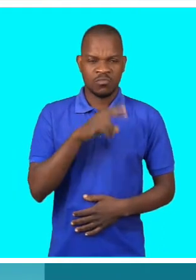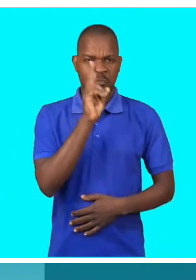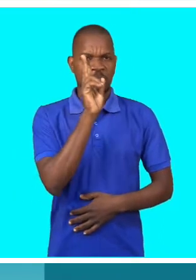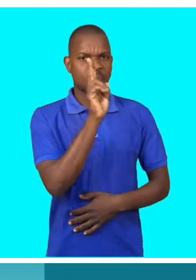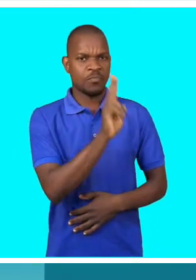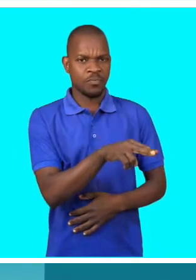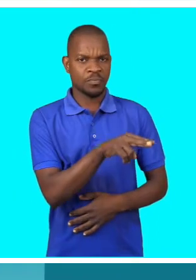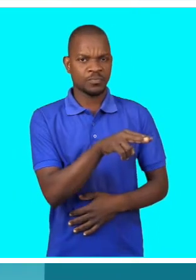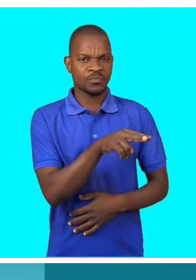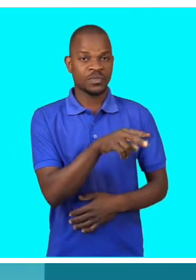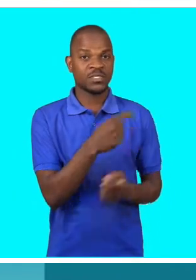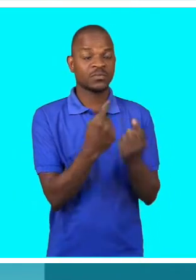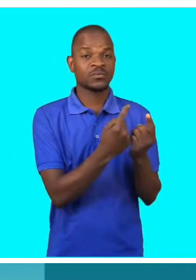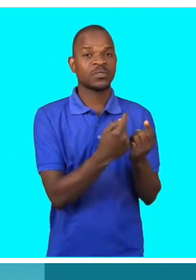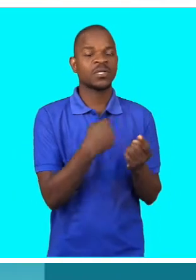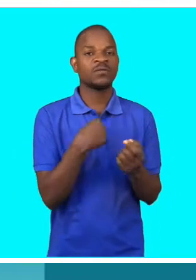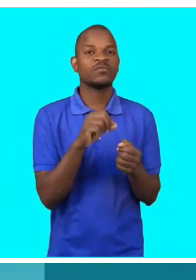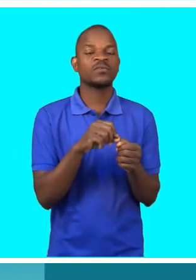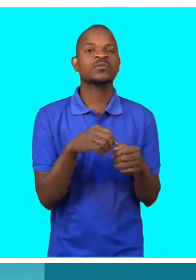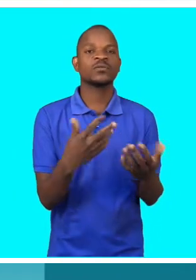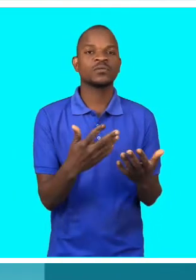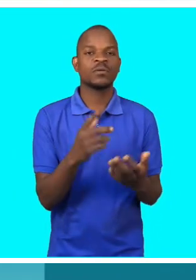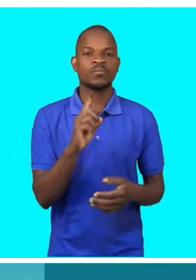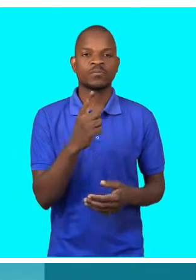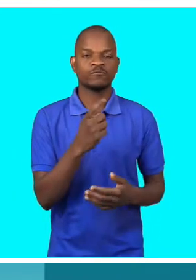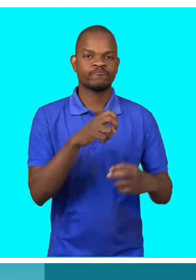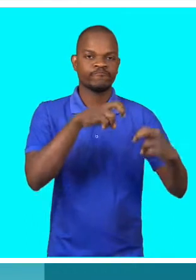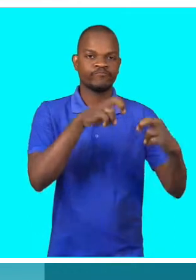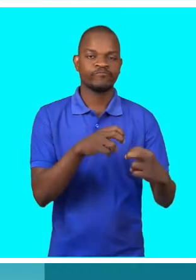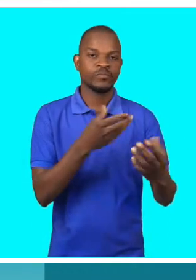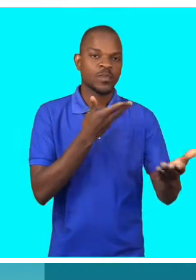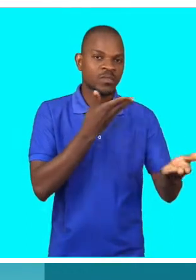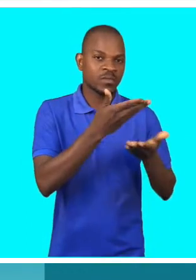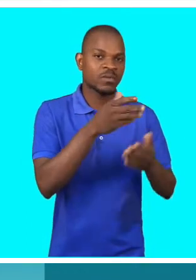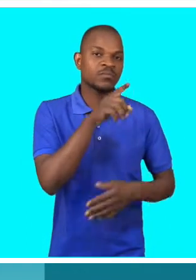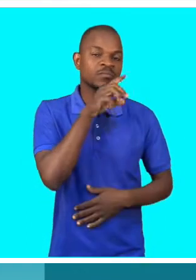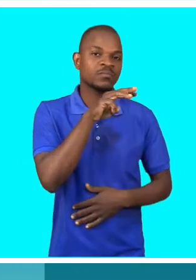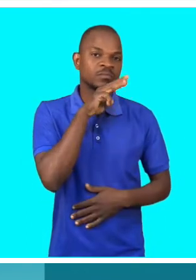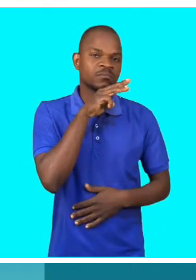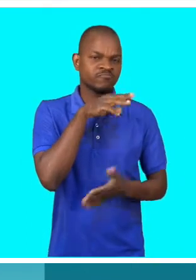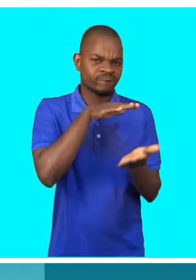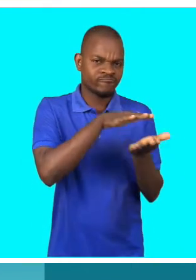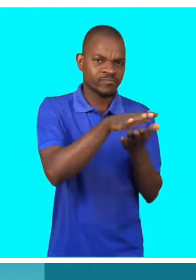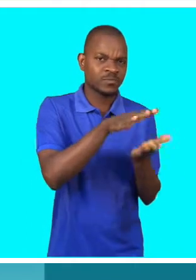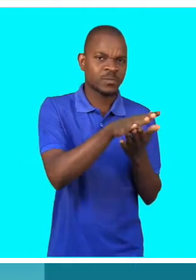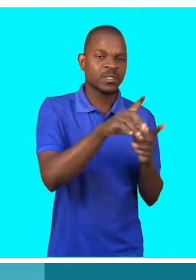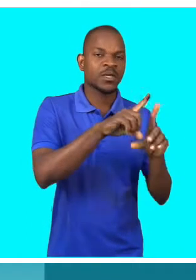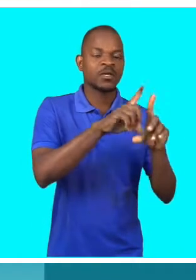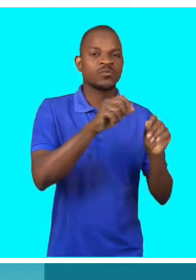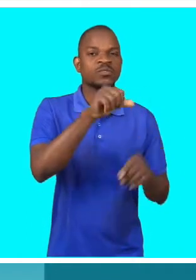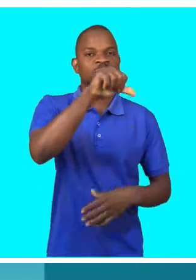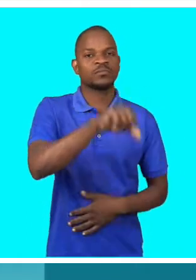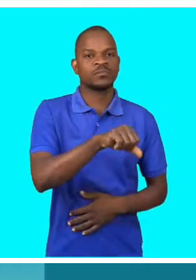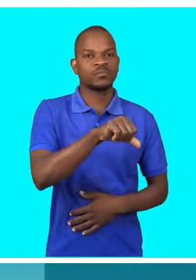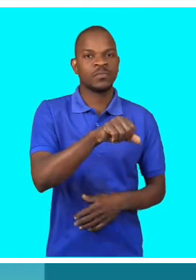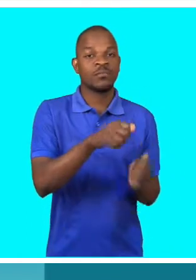isso que vocês estão a fazer não é certo. Se eles serem negligentes, eu como autoridade